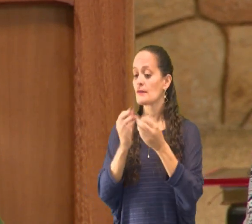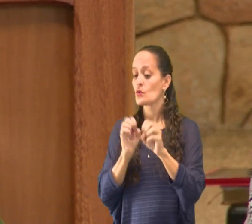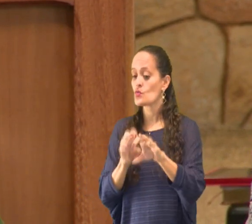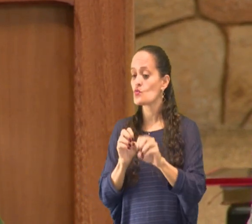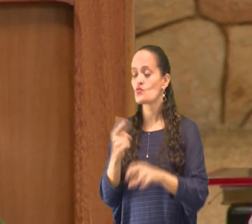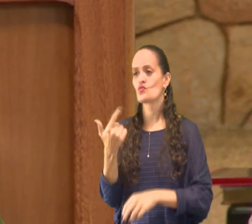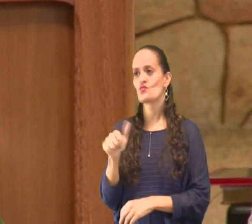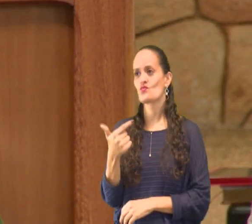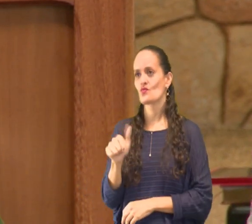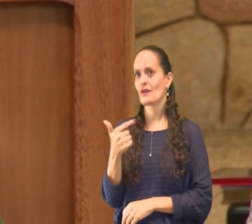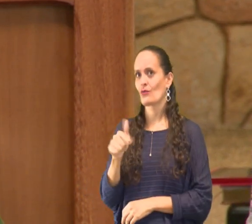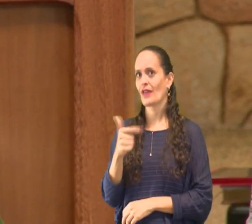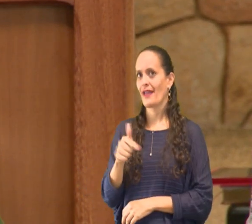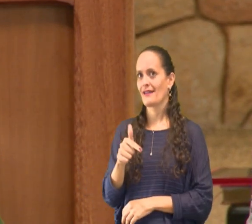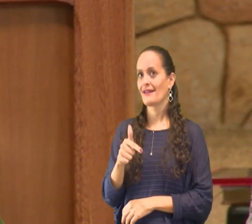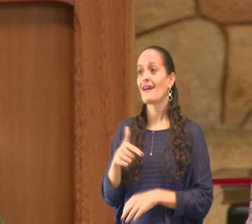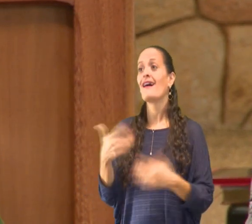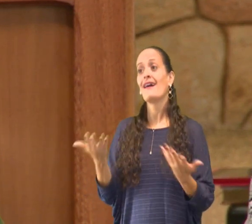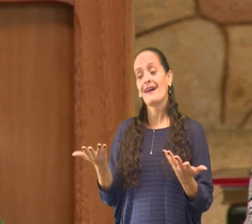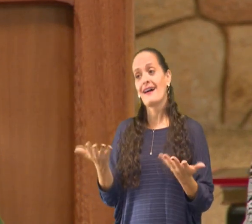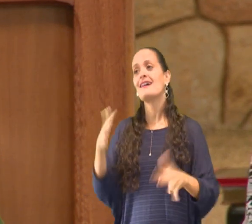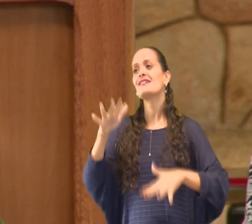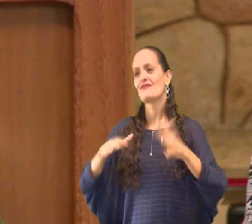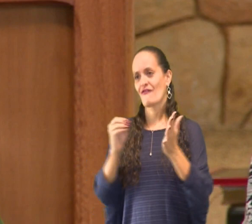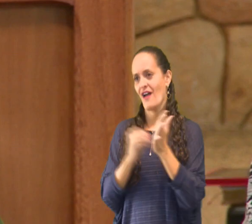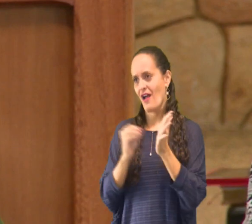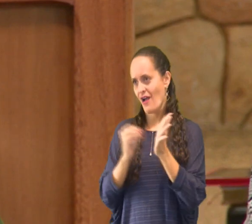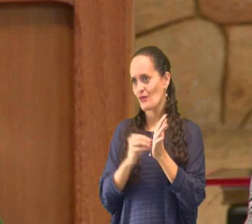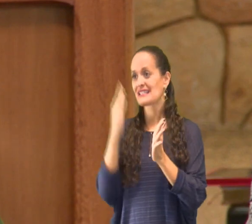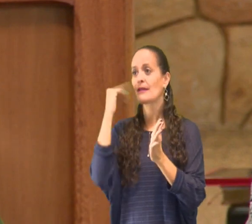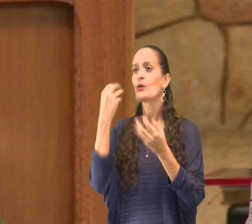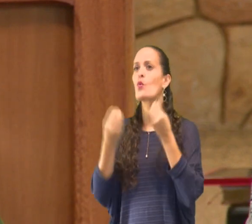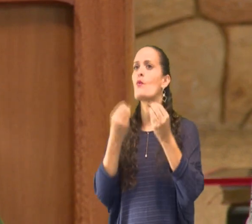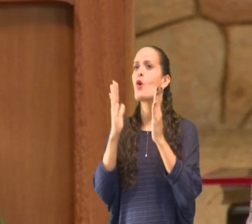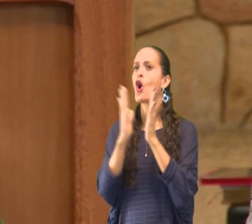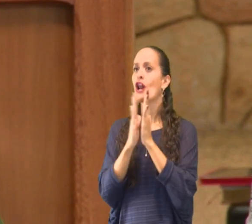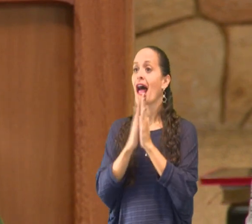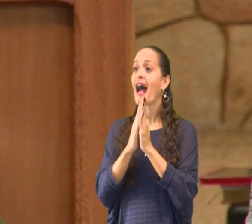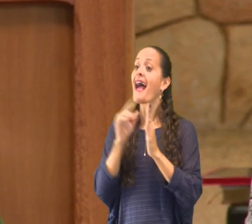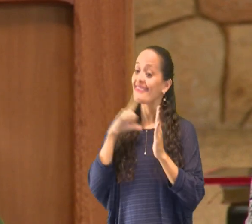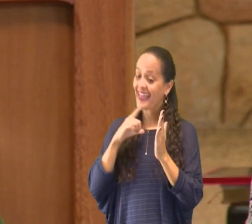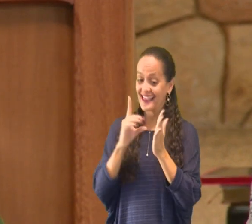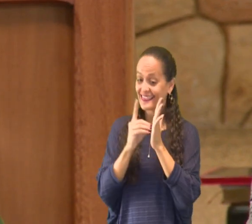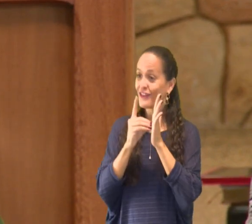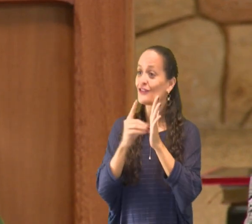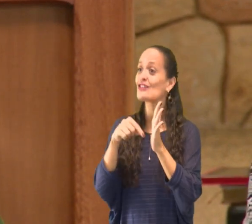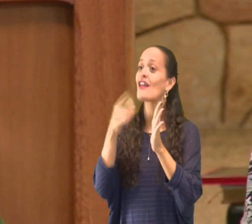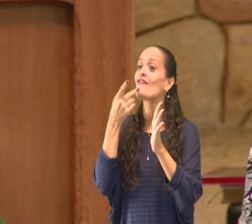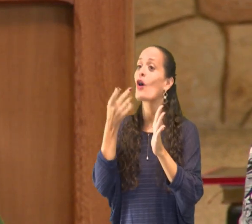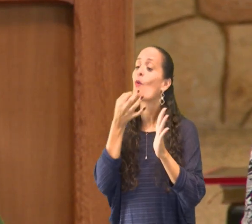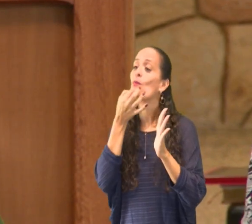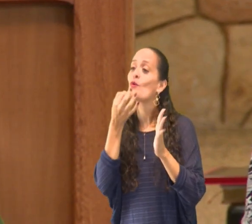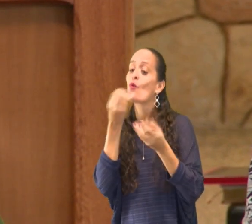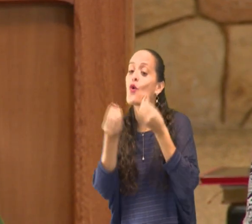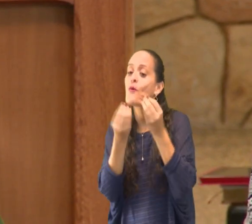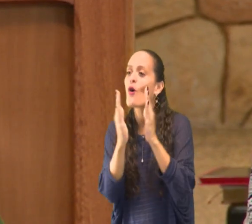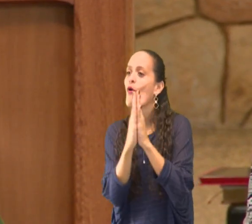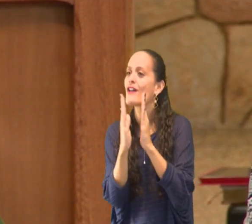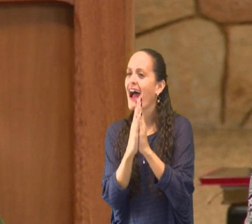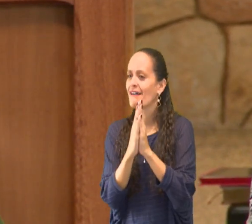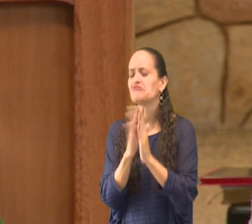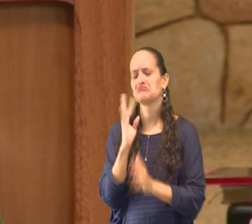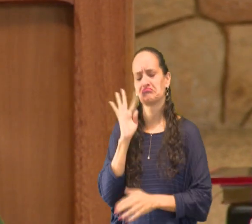ensinando aos nossos filhos. Por isso tem lá uma proposta de oração. Eu achei muito didático nesse